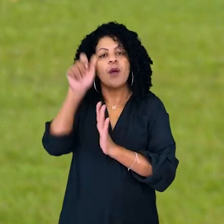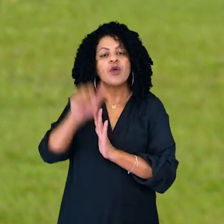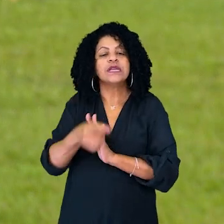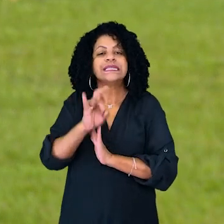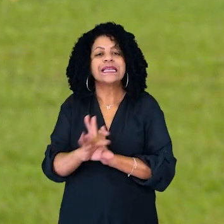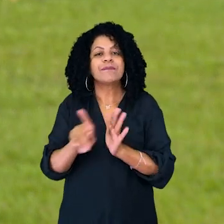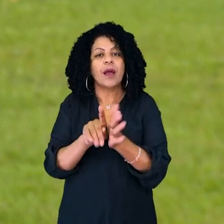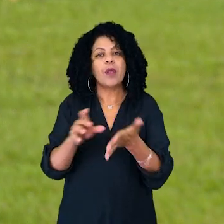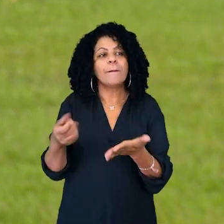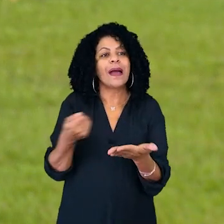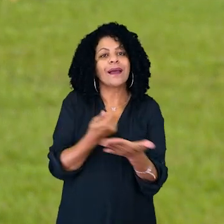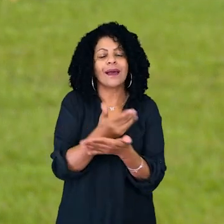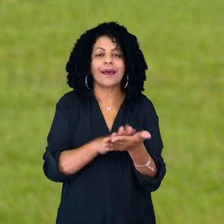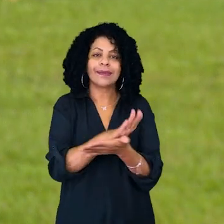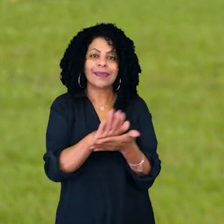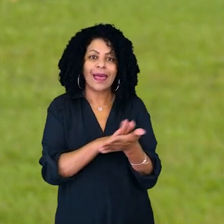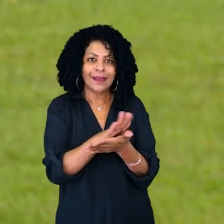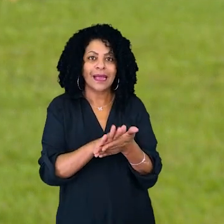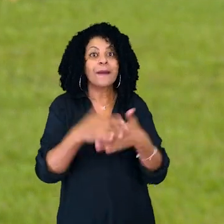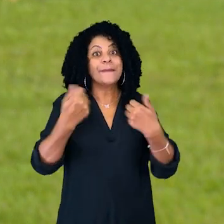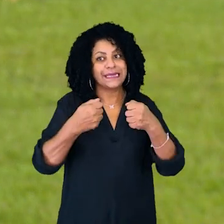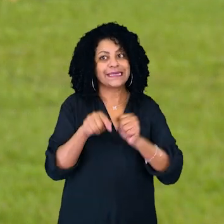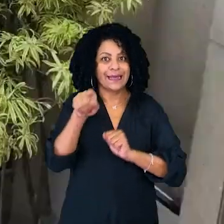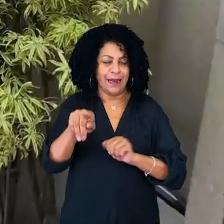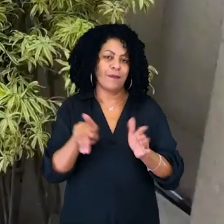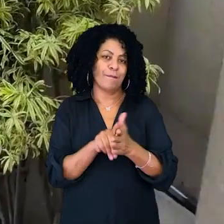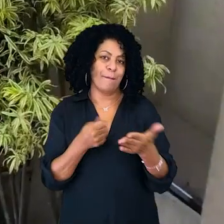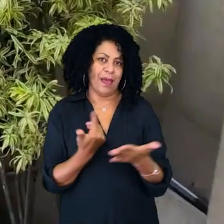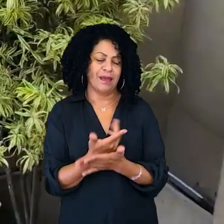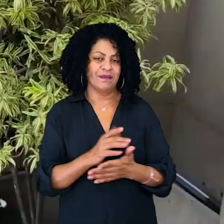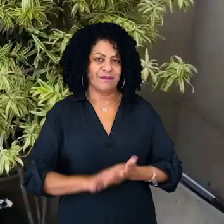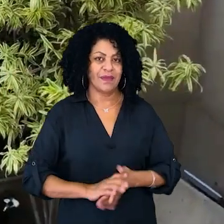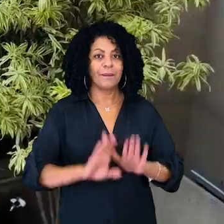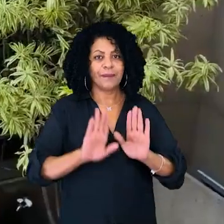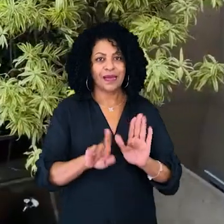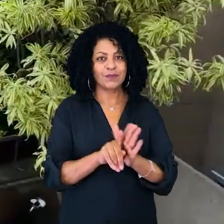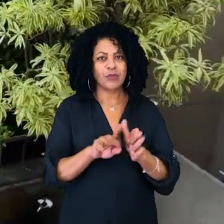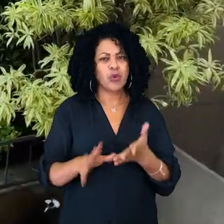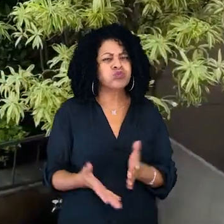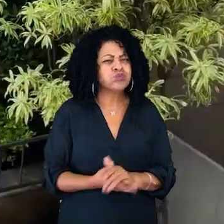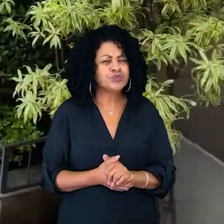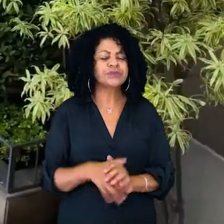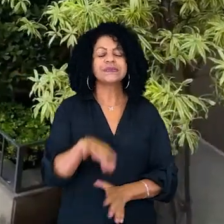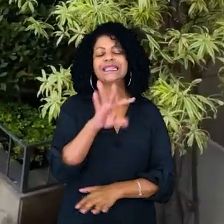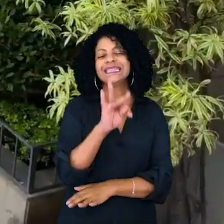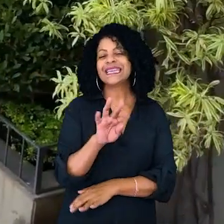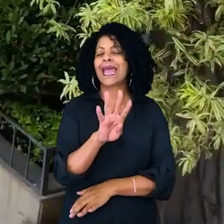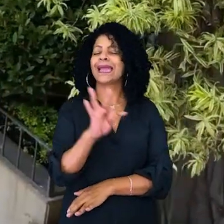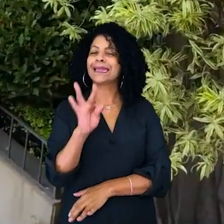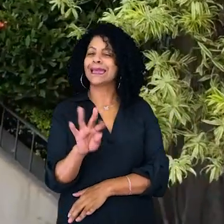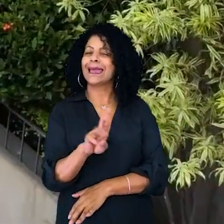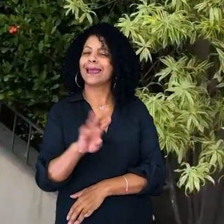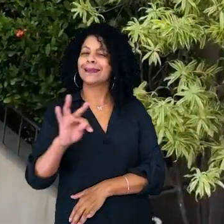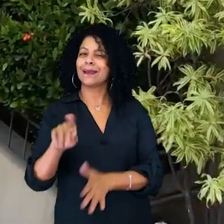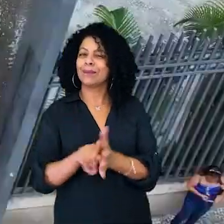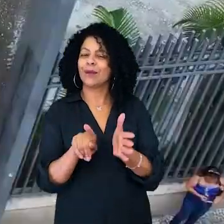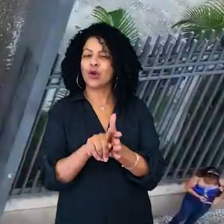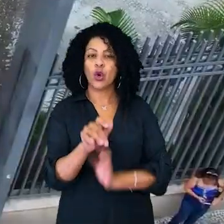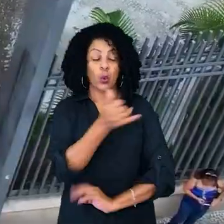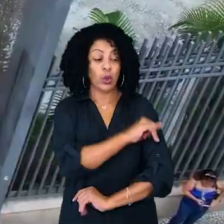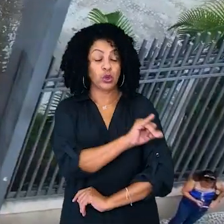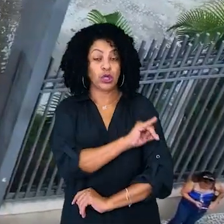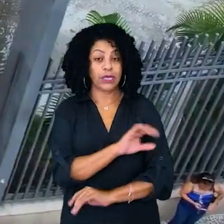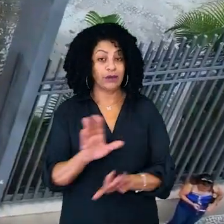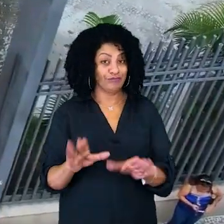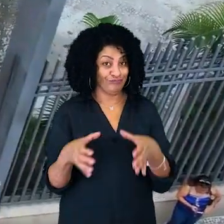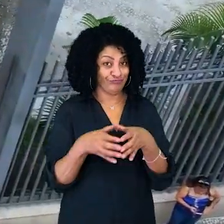de ter que pagar despesas e as custas processuais. Quando o caso chegou ao Tribunal Regional do Trabalho da 1ª Região, no